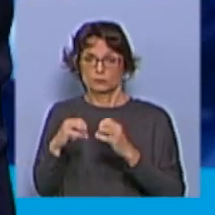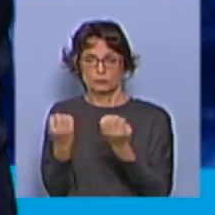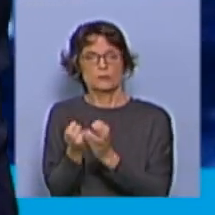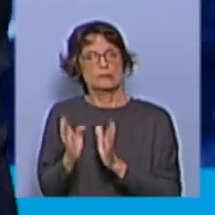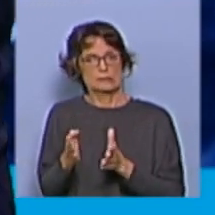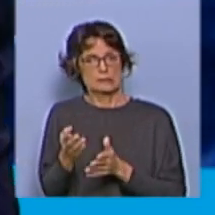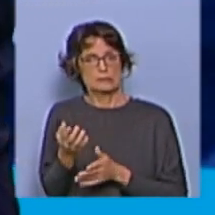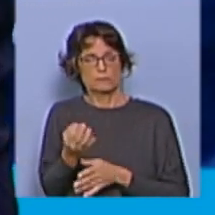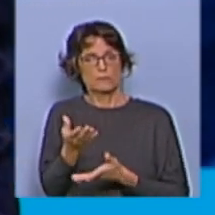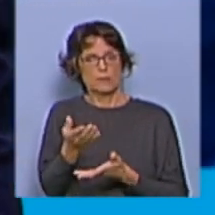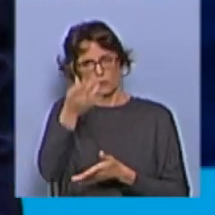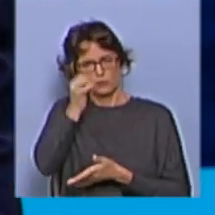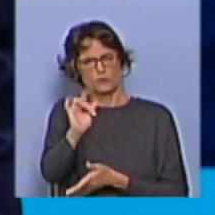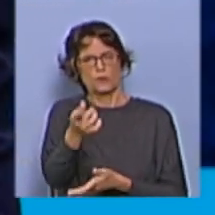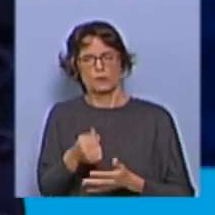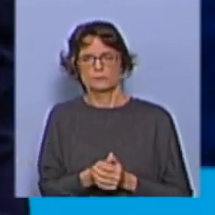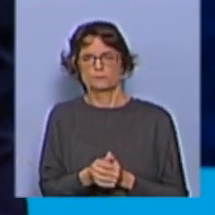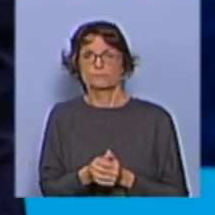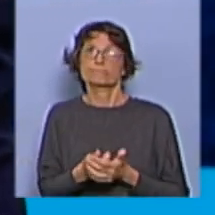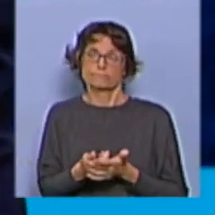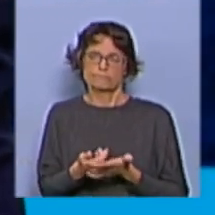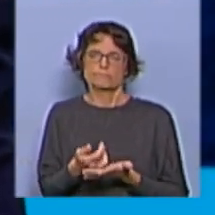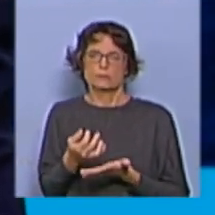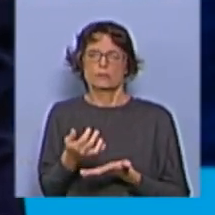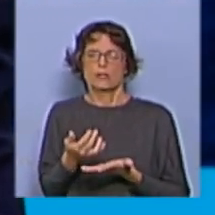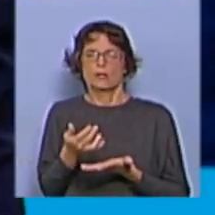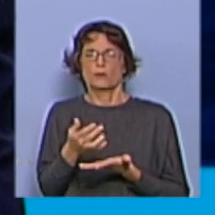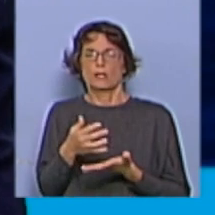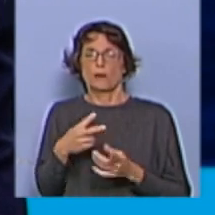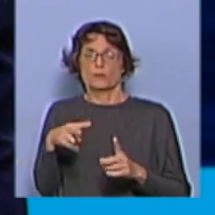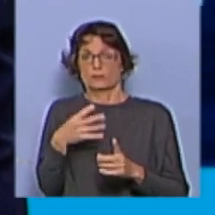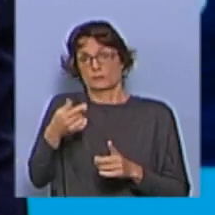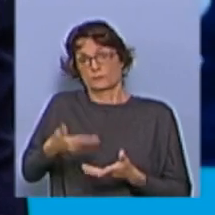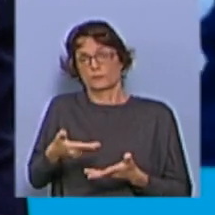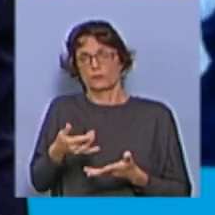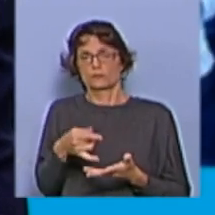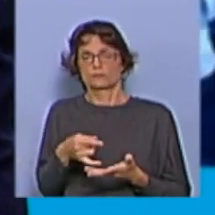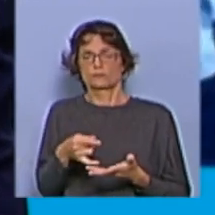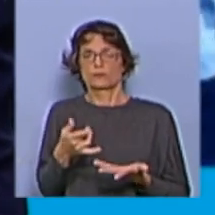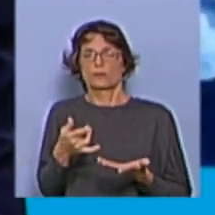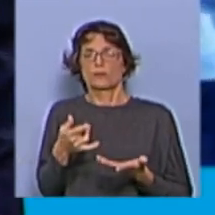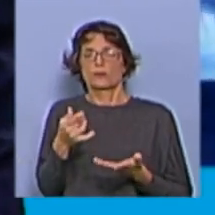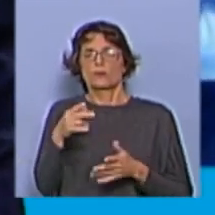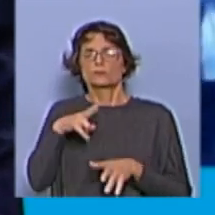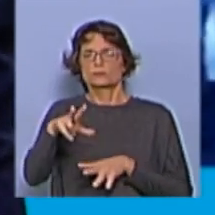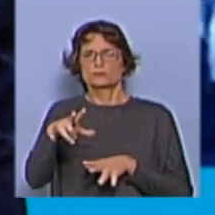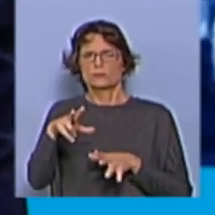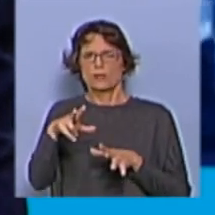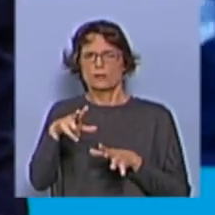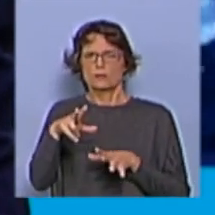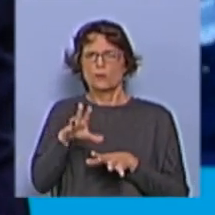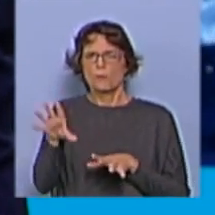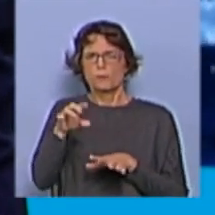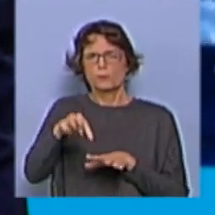Os números existentes são expressivos, isto é, Portugal era um dos países do Sul com muito turismo. Os números